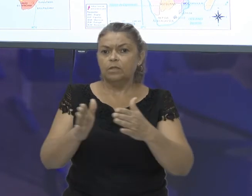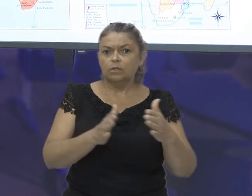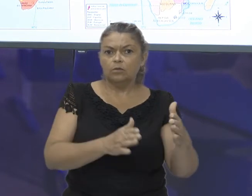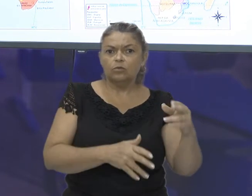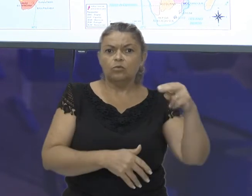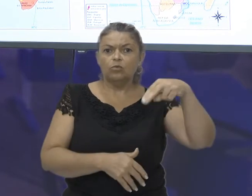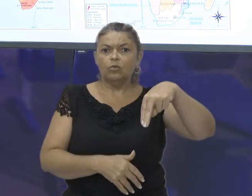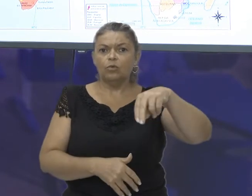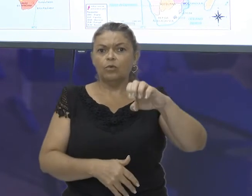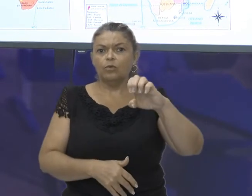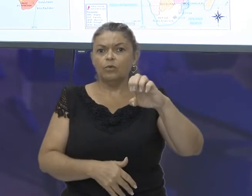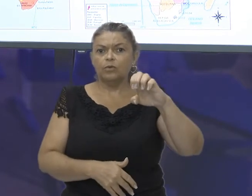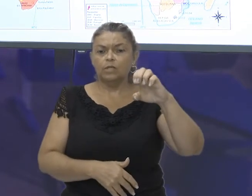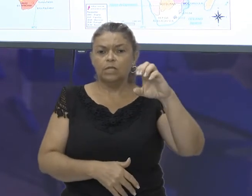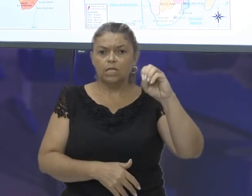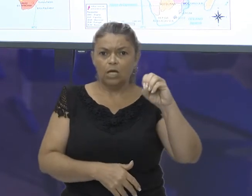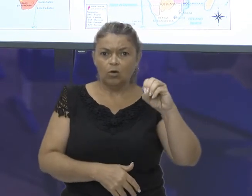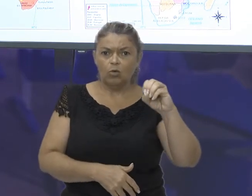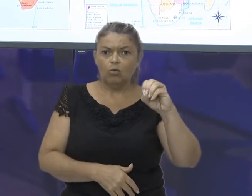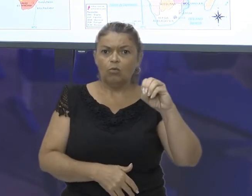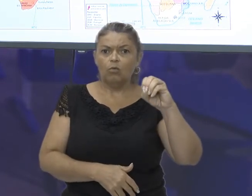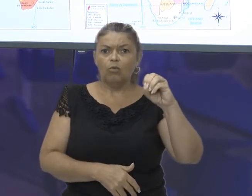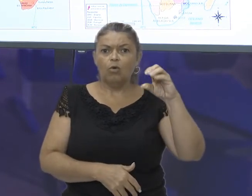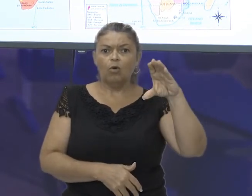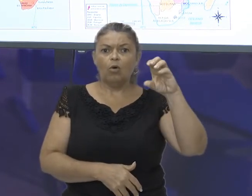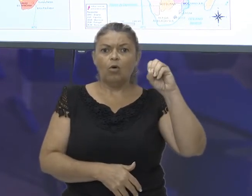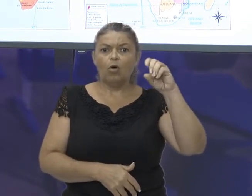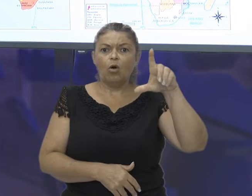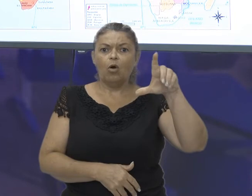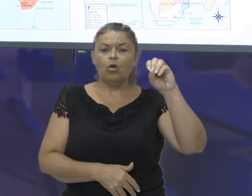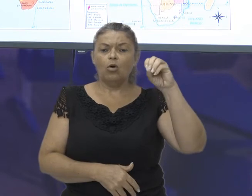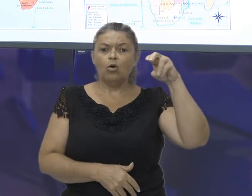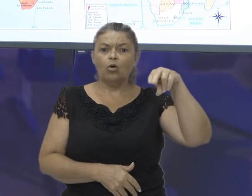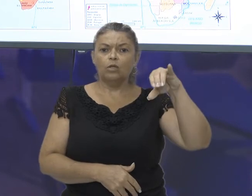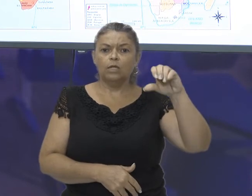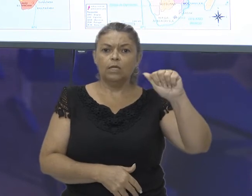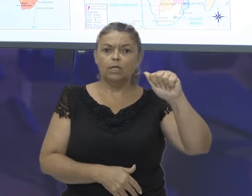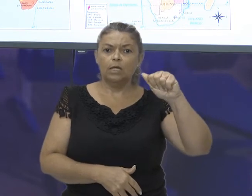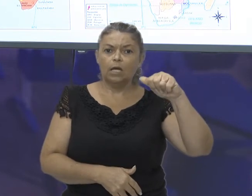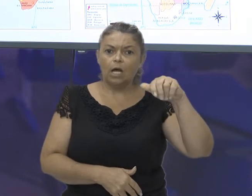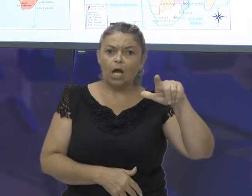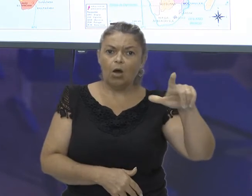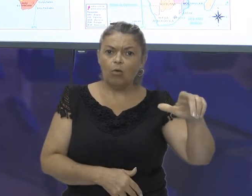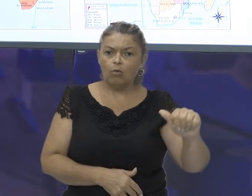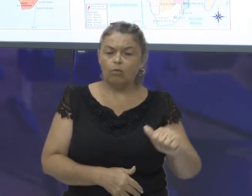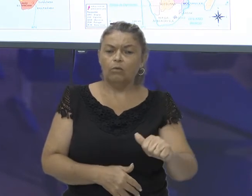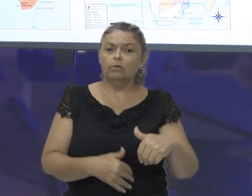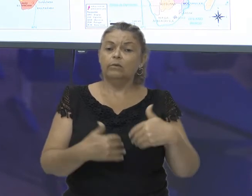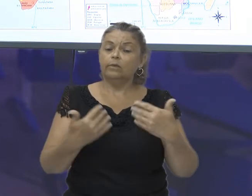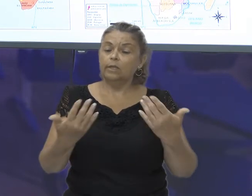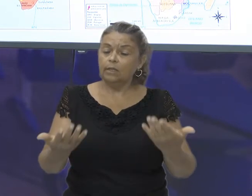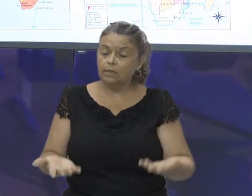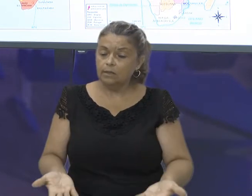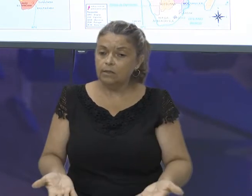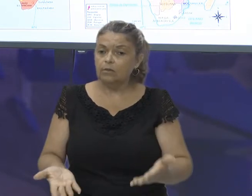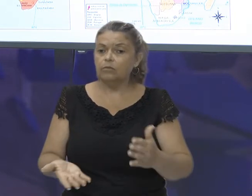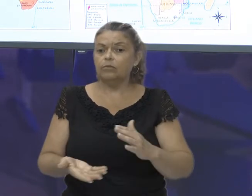neocolonial, alguns conflitos relacionados a território ainda não foram